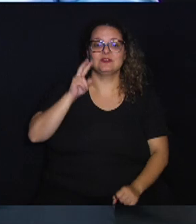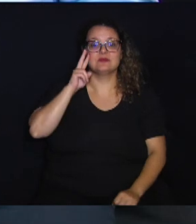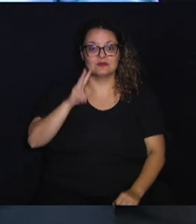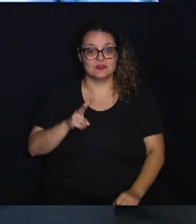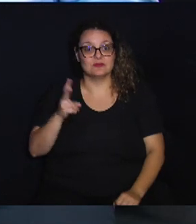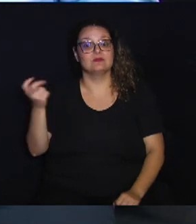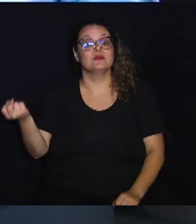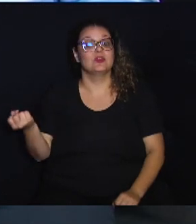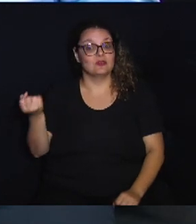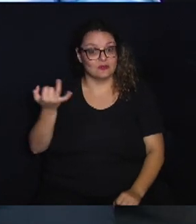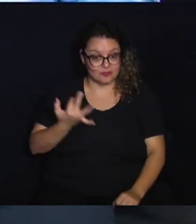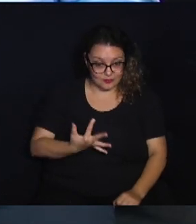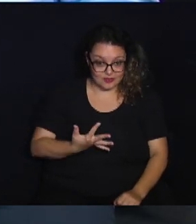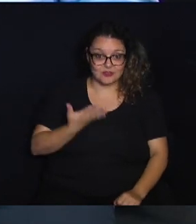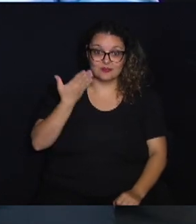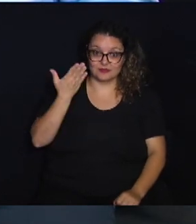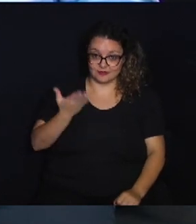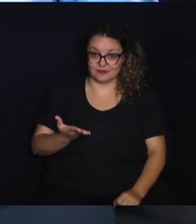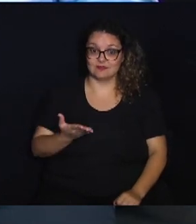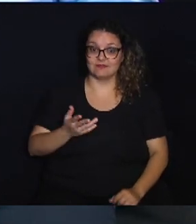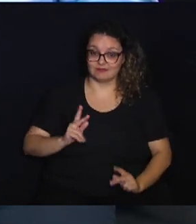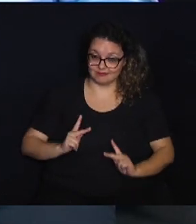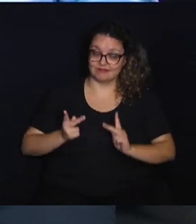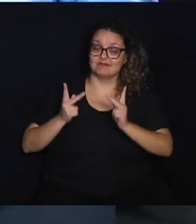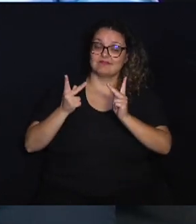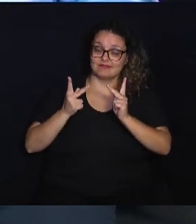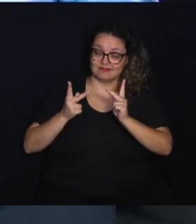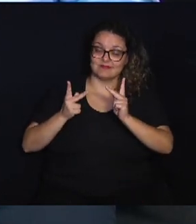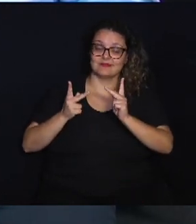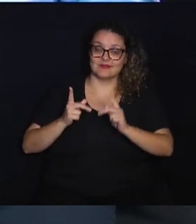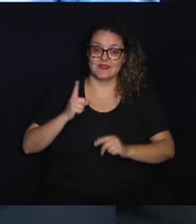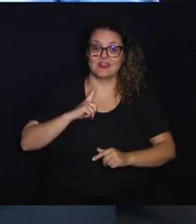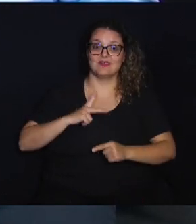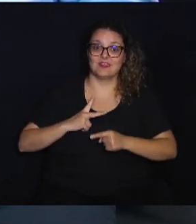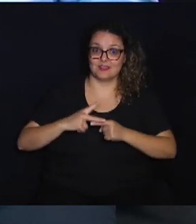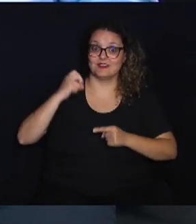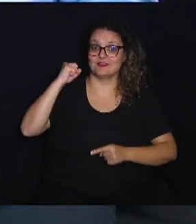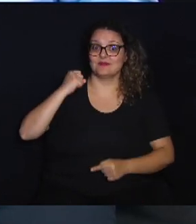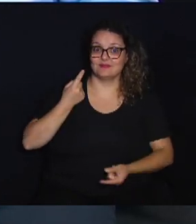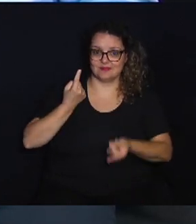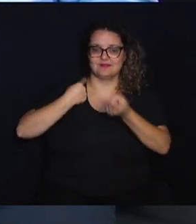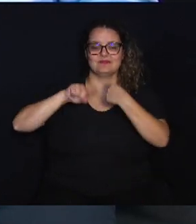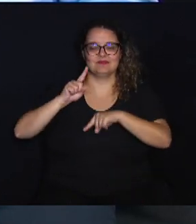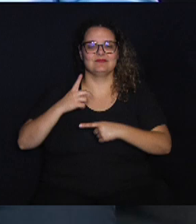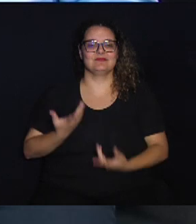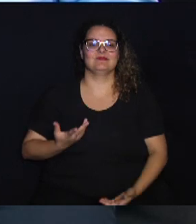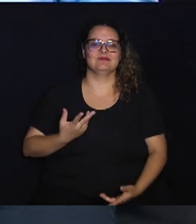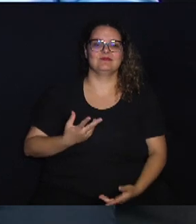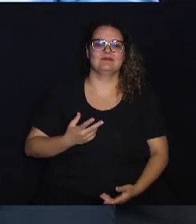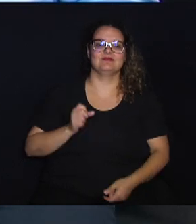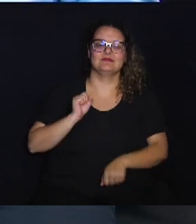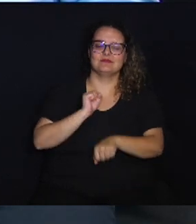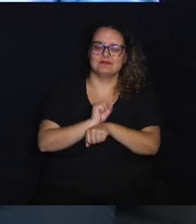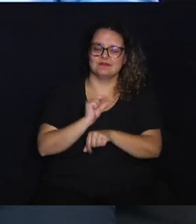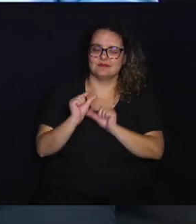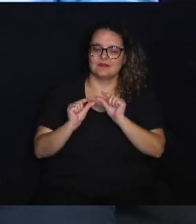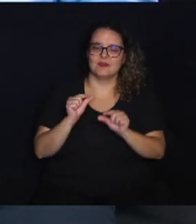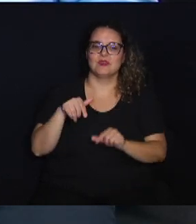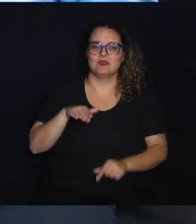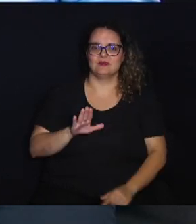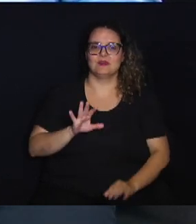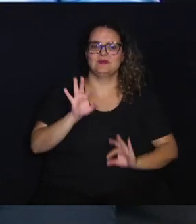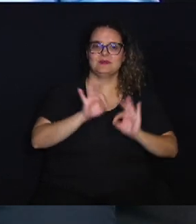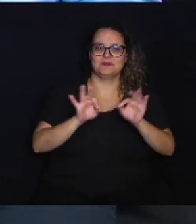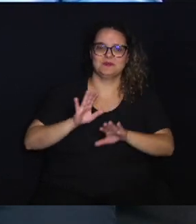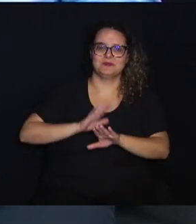quanto você vai conquistar e o quanto você vai ter de sucesso, parando um pouquinho mais e fazer um plano de